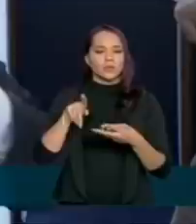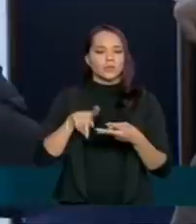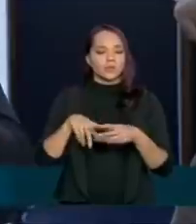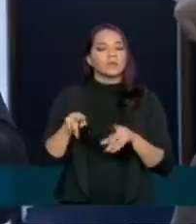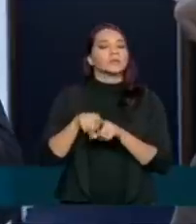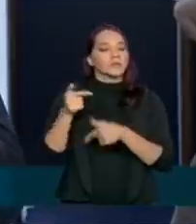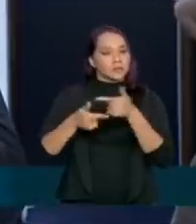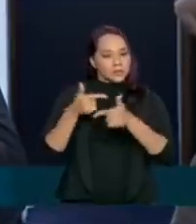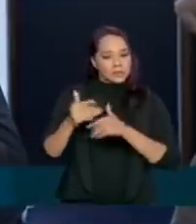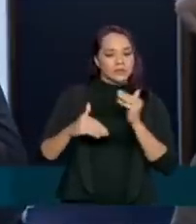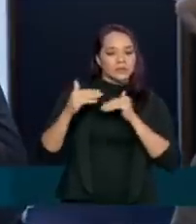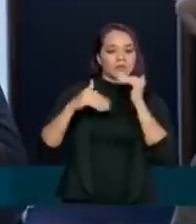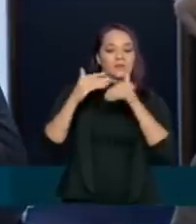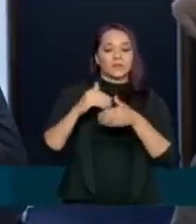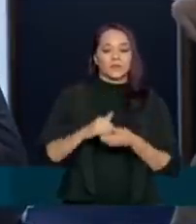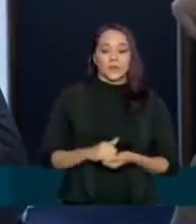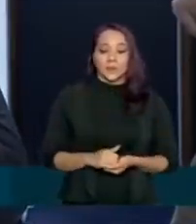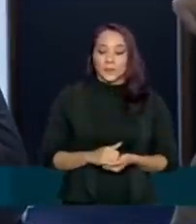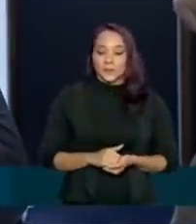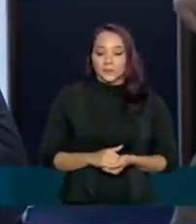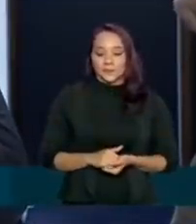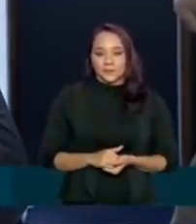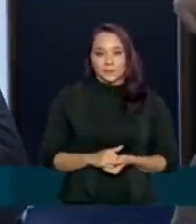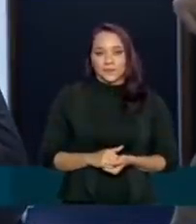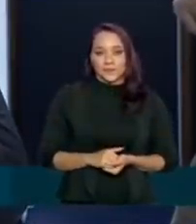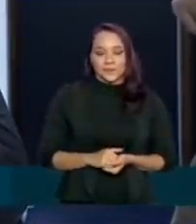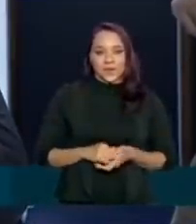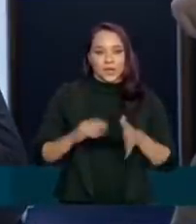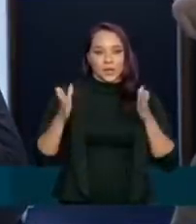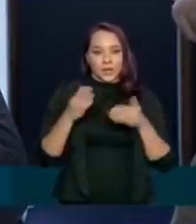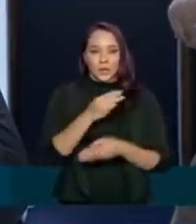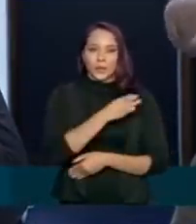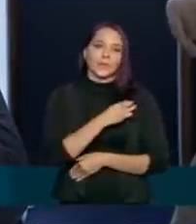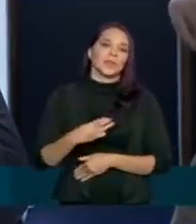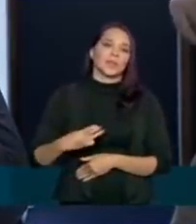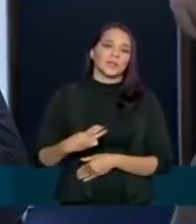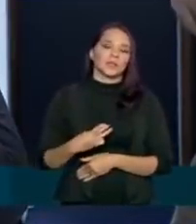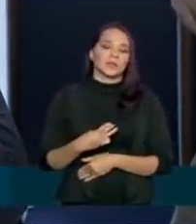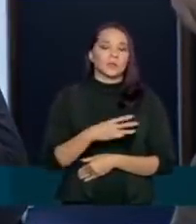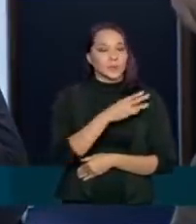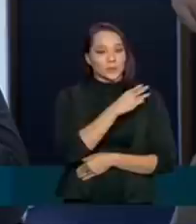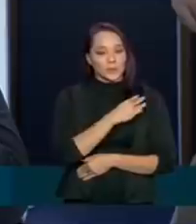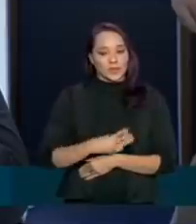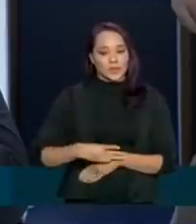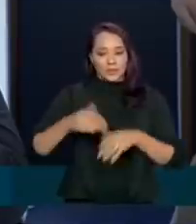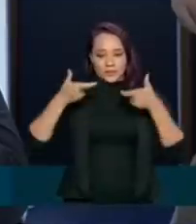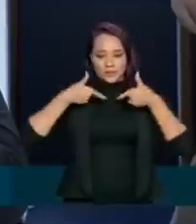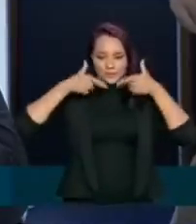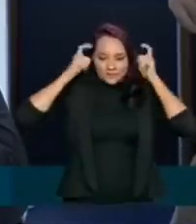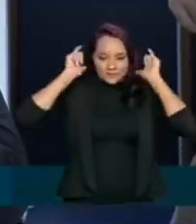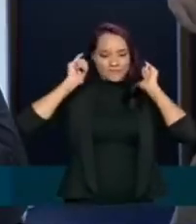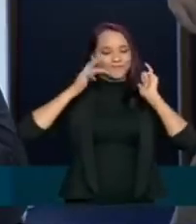nesse desenvolvimento, e o ministro Marcos está